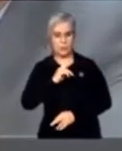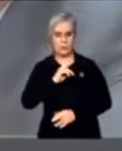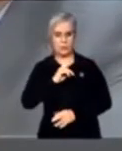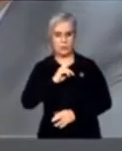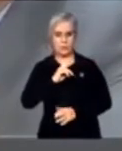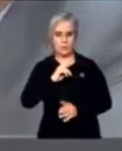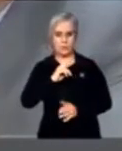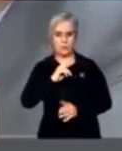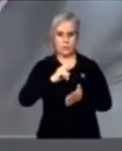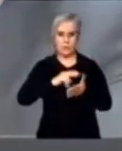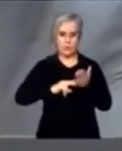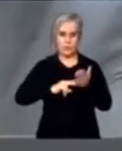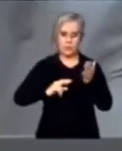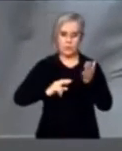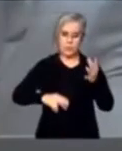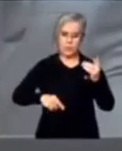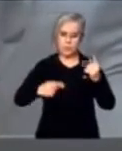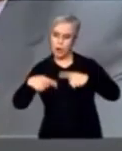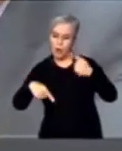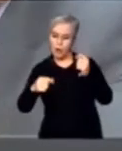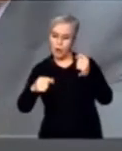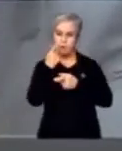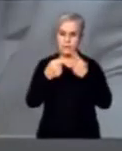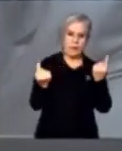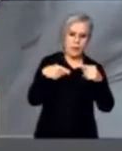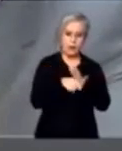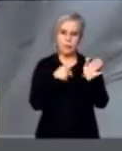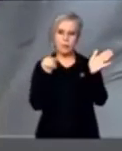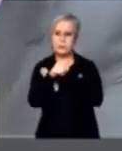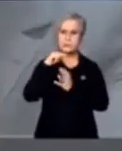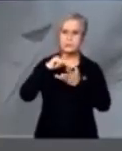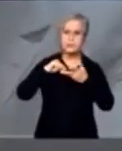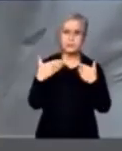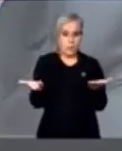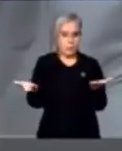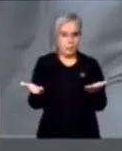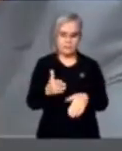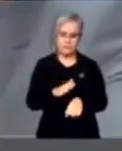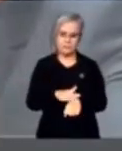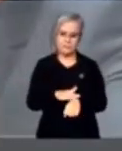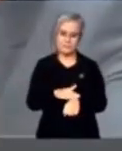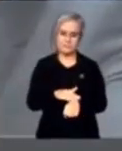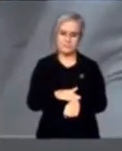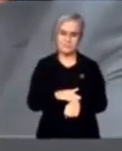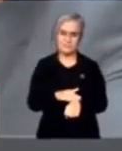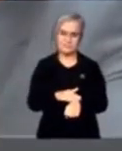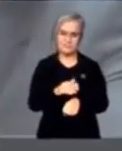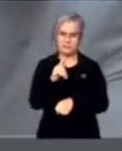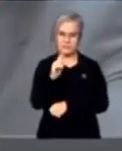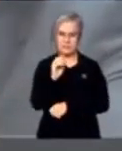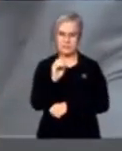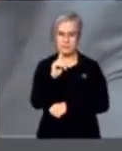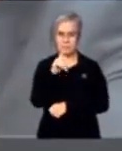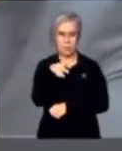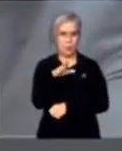contraditório, contraditório, questões de ordem, chegamos a esse momento. Golpe?